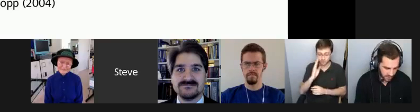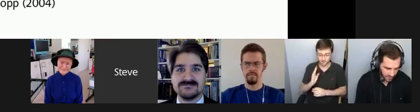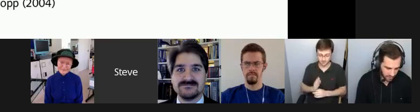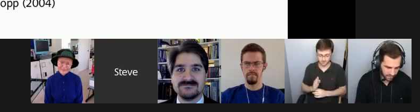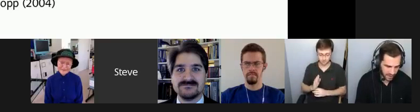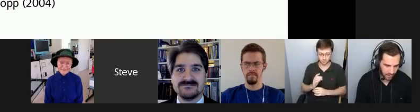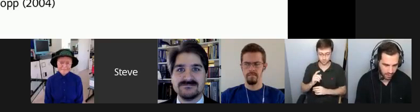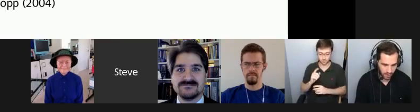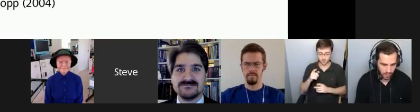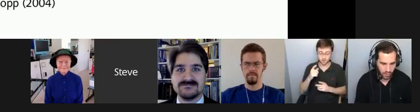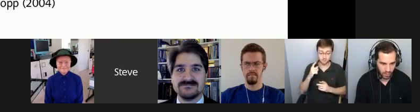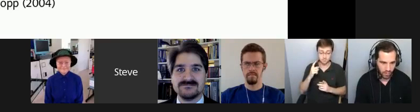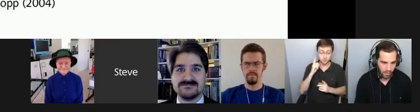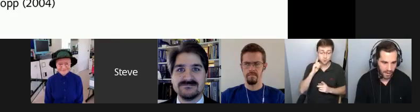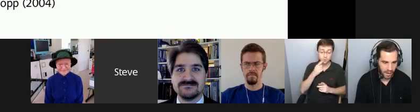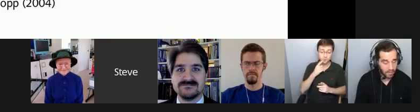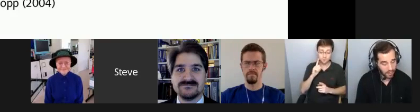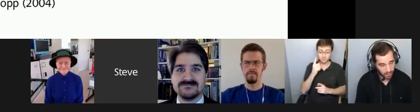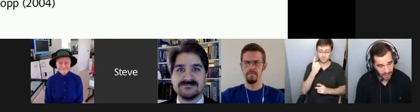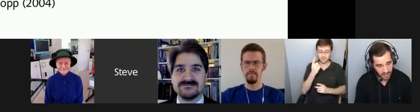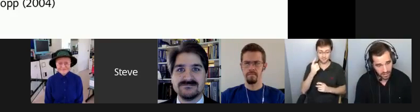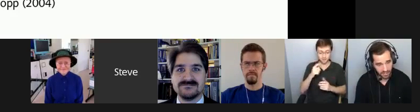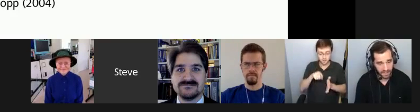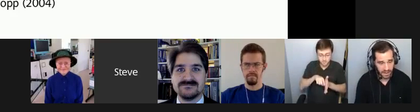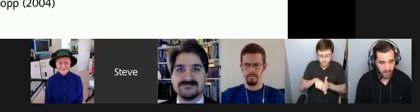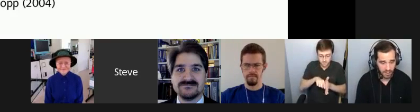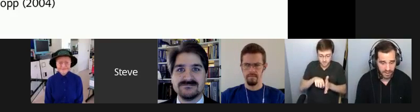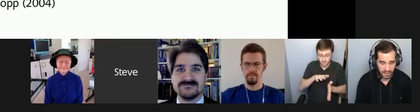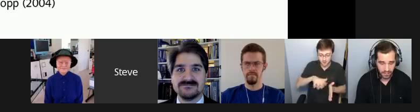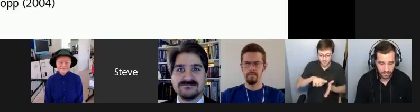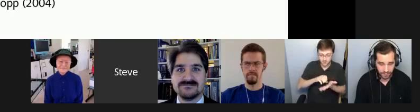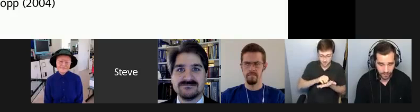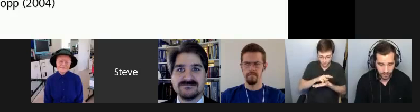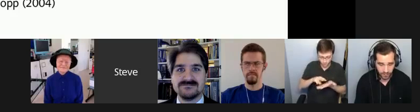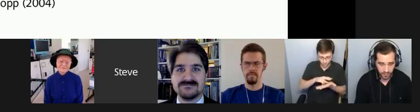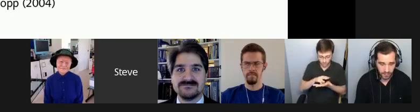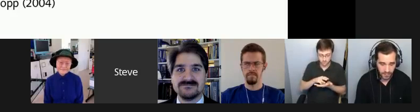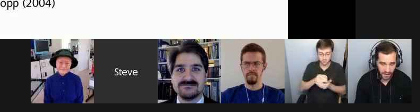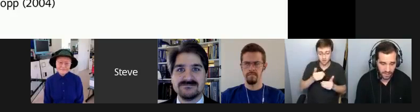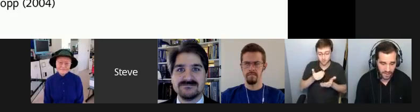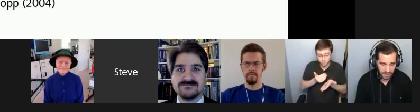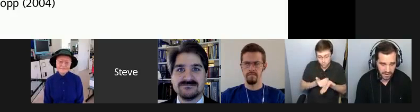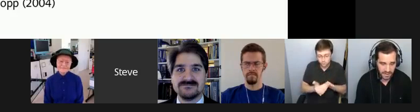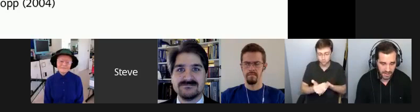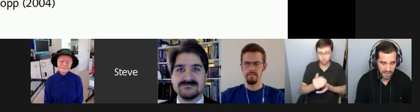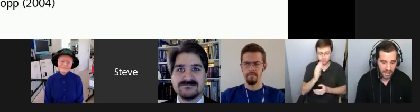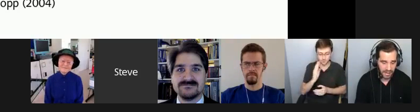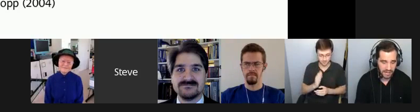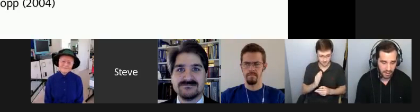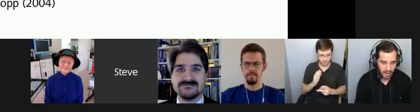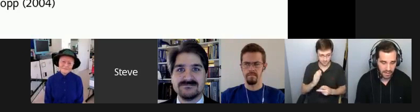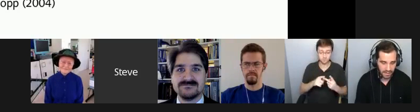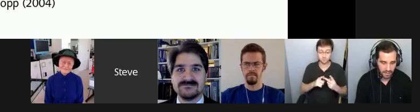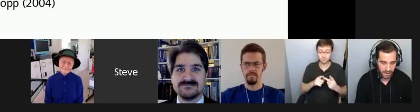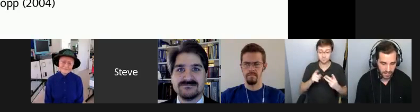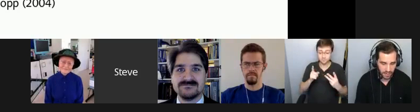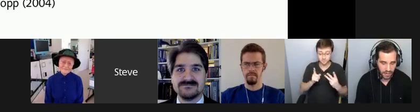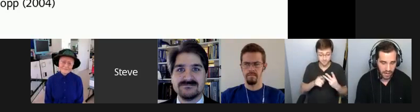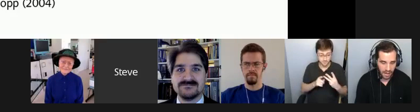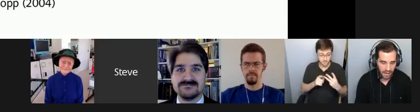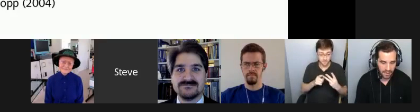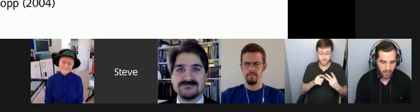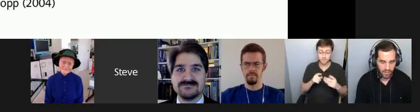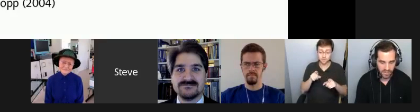Nós temos Stumpf, né, como eu comentei, Marianne Stumpf aqui do Brasil, que fez a pesquisa em signwriting